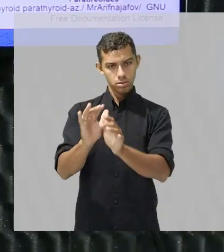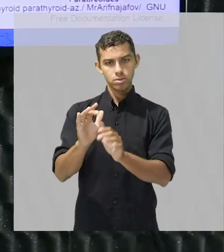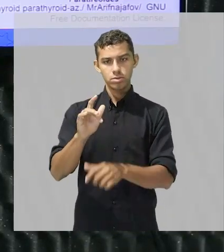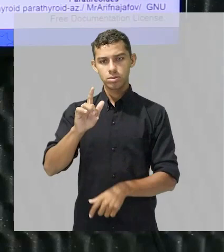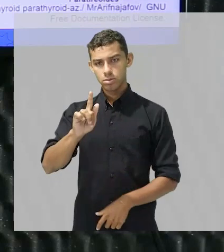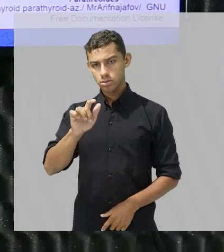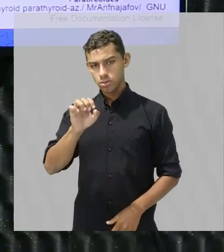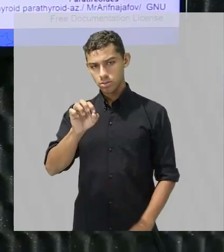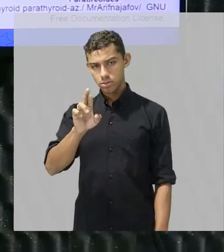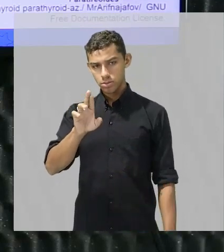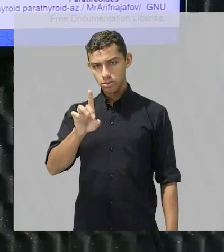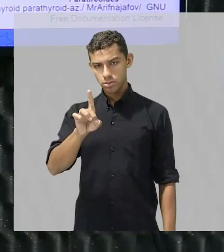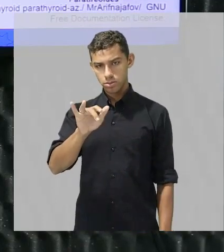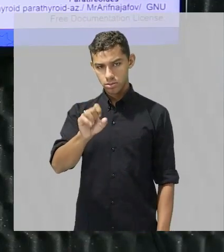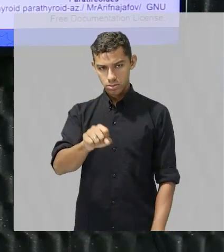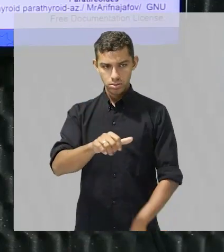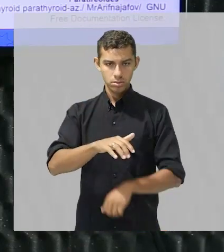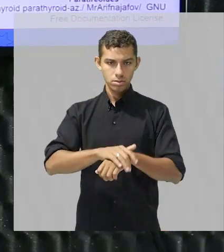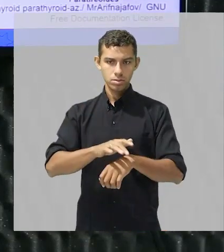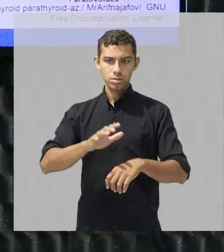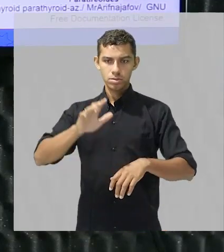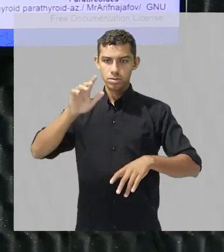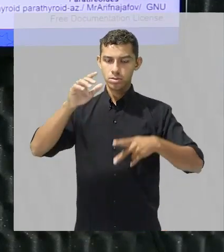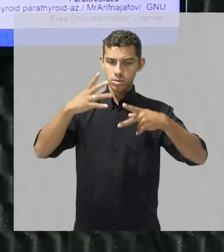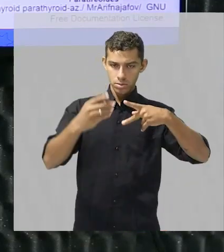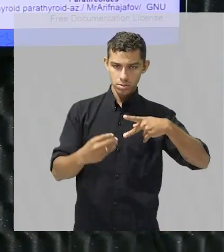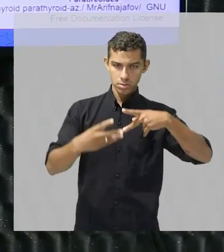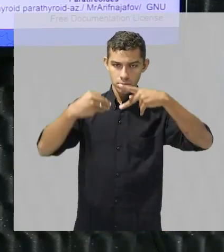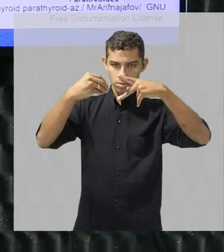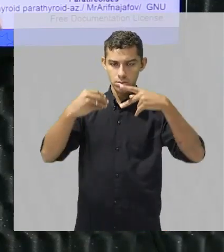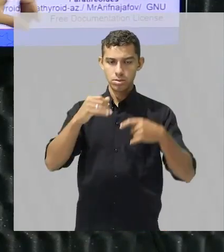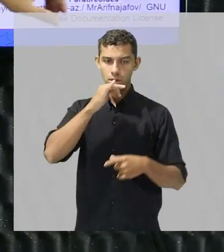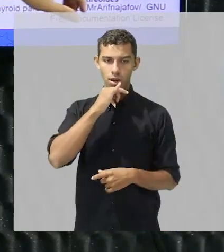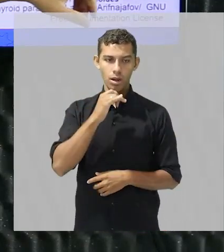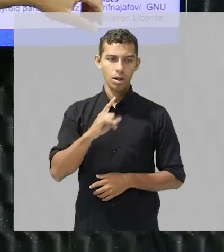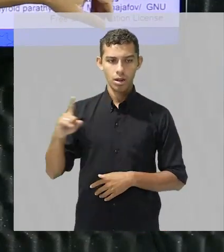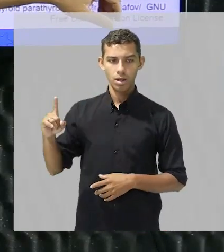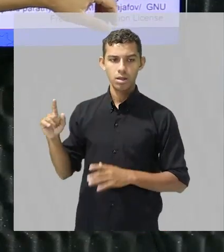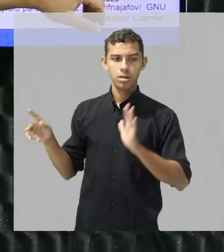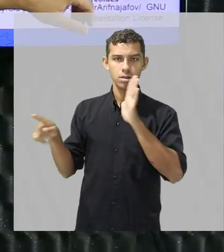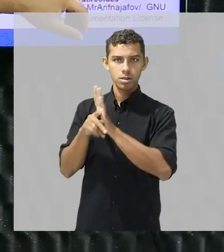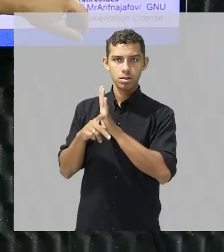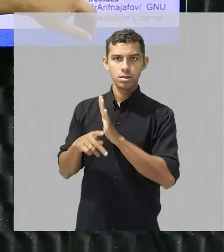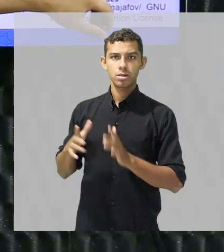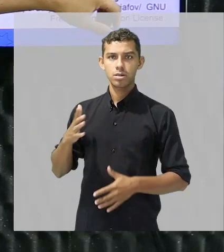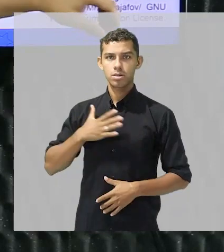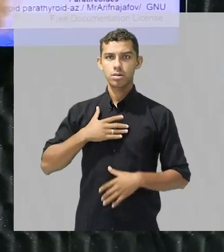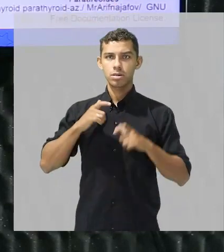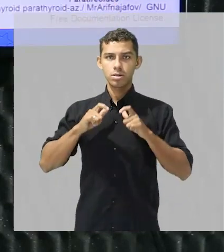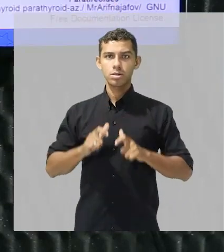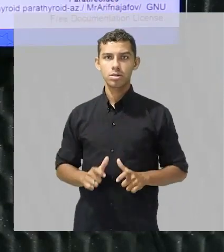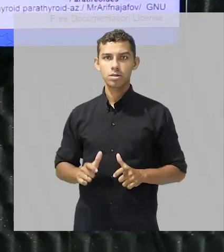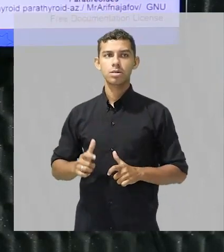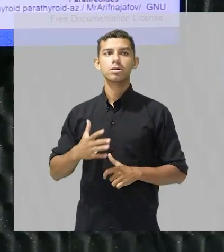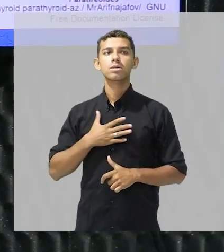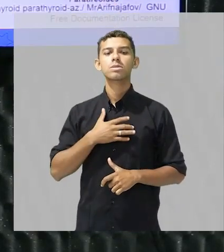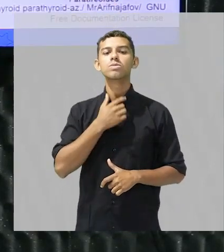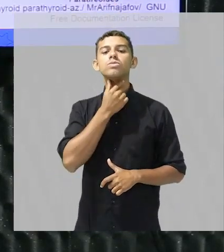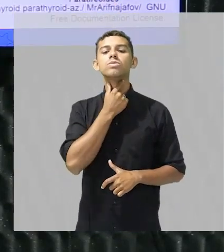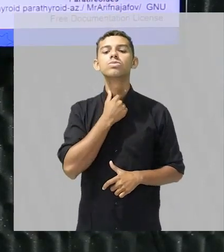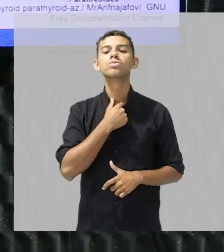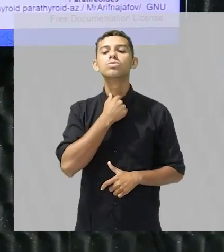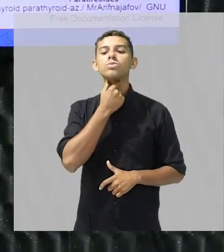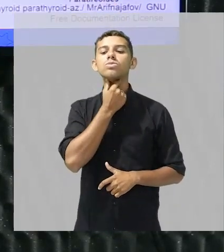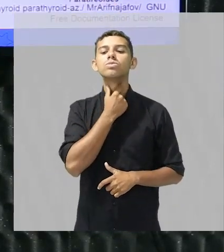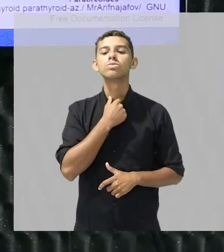gorduras, dos carboidratos e proteínas. A glândula tireoide, que é uma glândula que fica localizada aqui na região